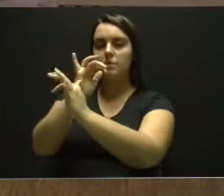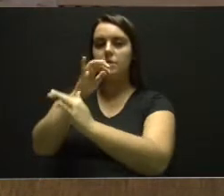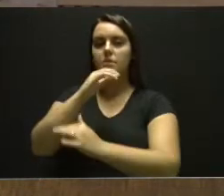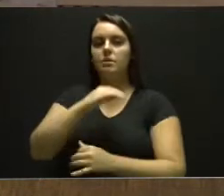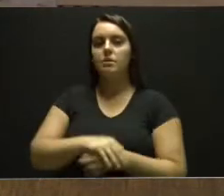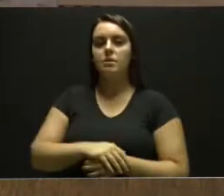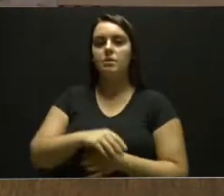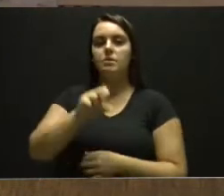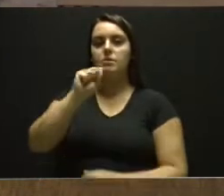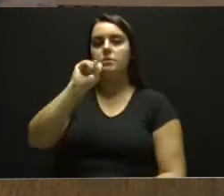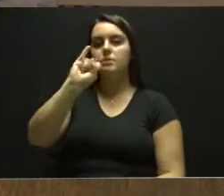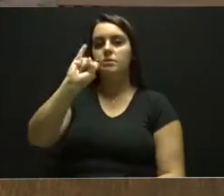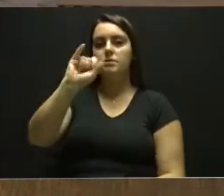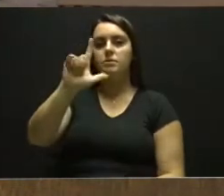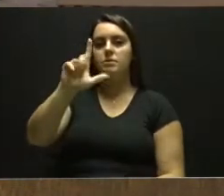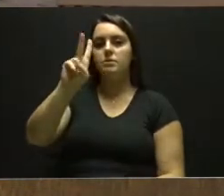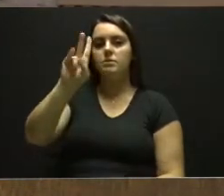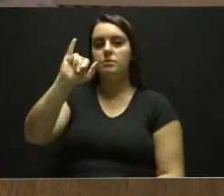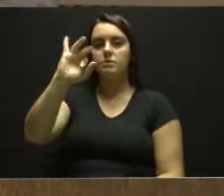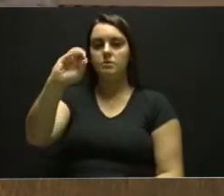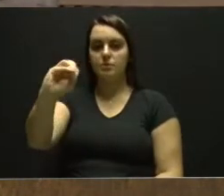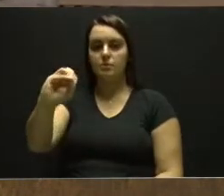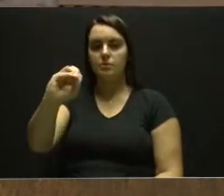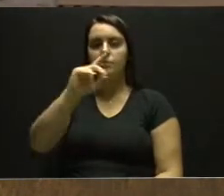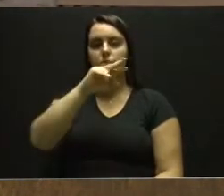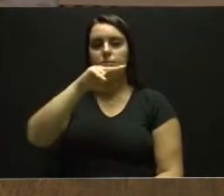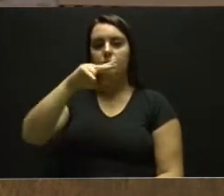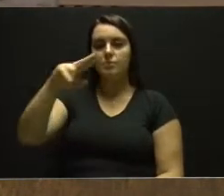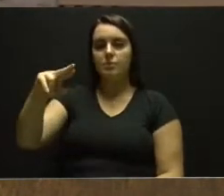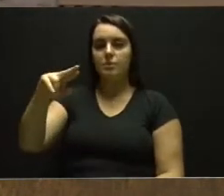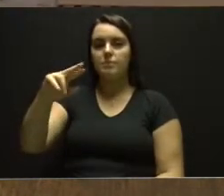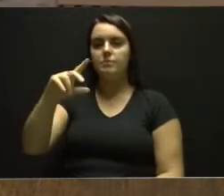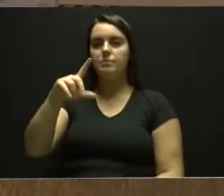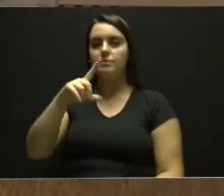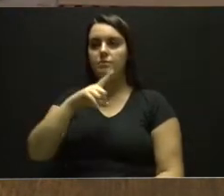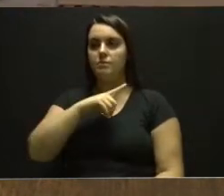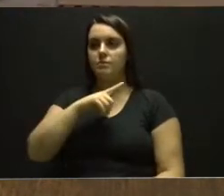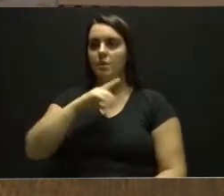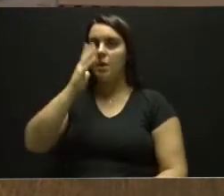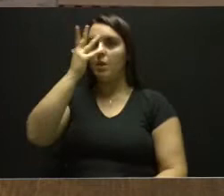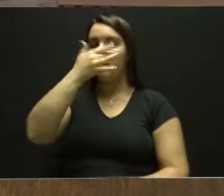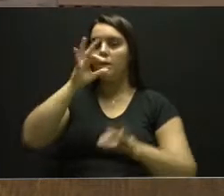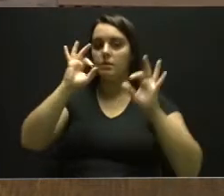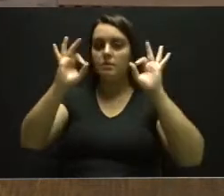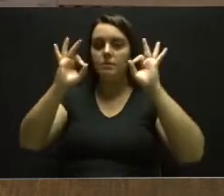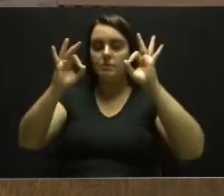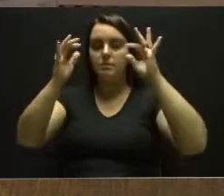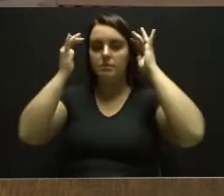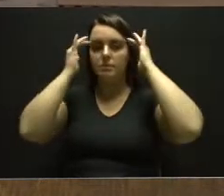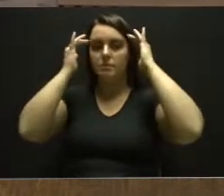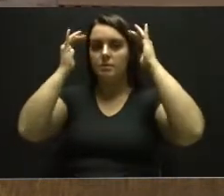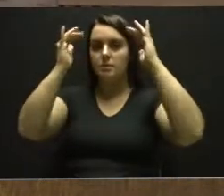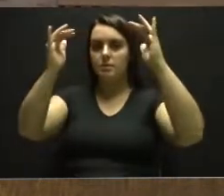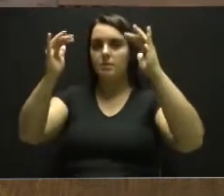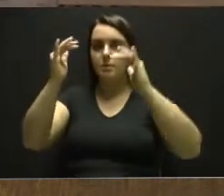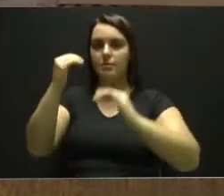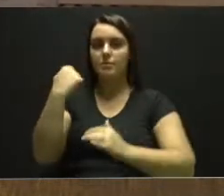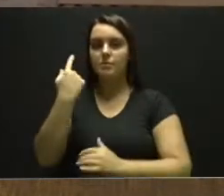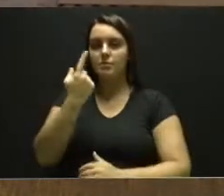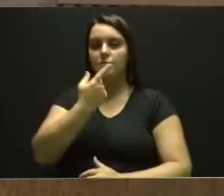orador oficial eo violinista jackson carvalho pela linda e emocionante homenagem à nossa